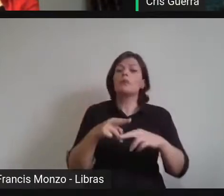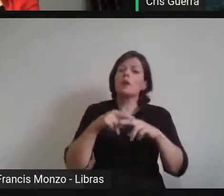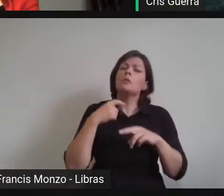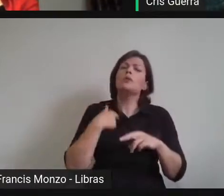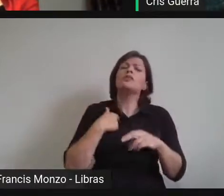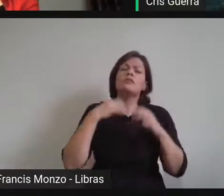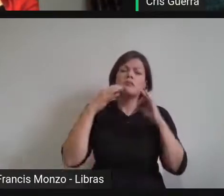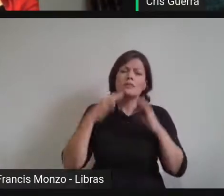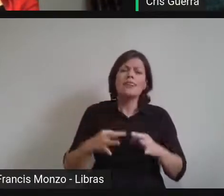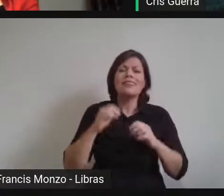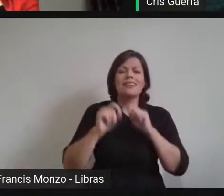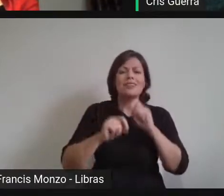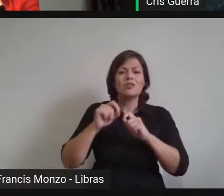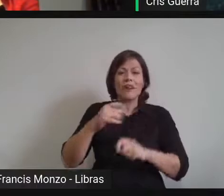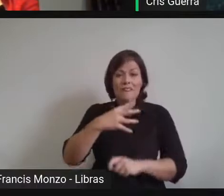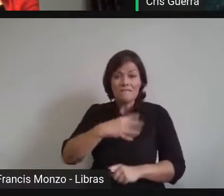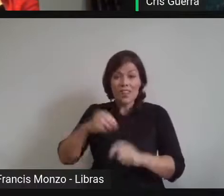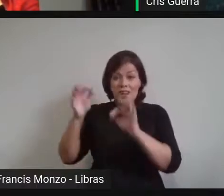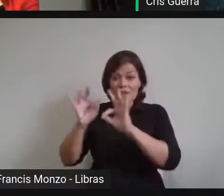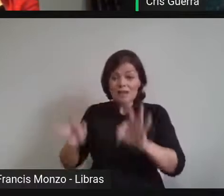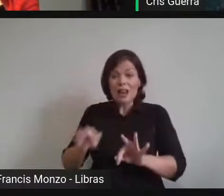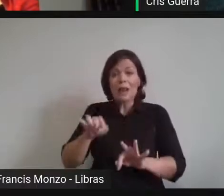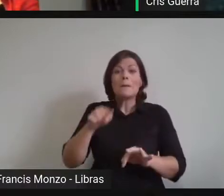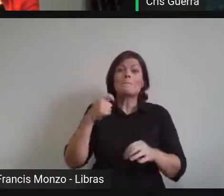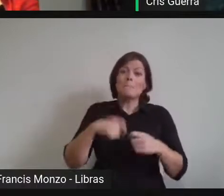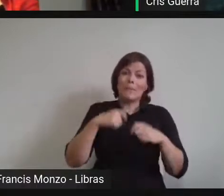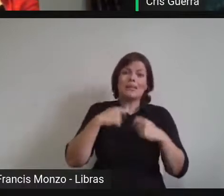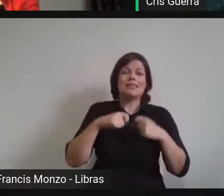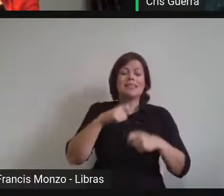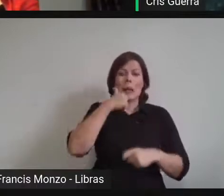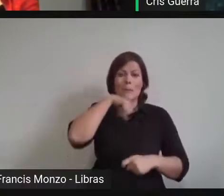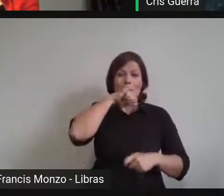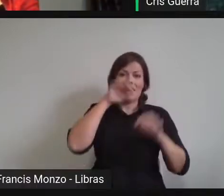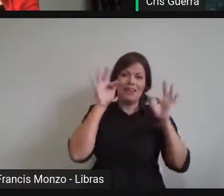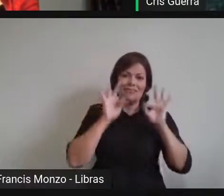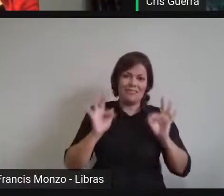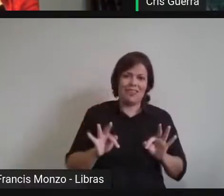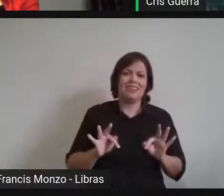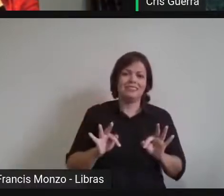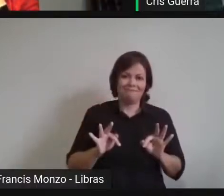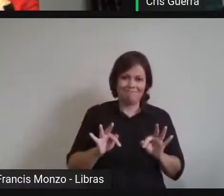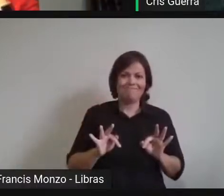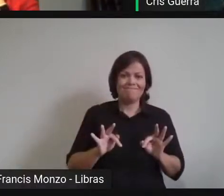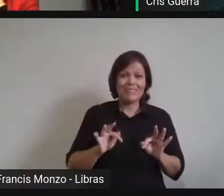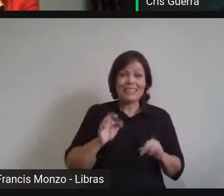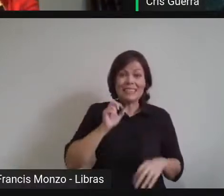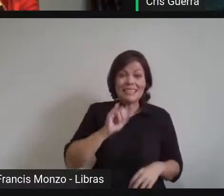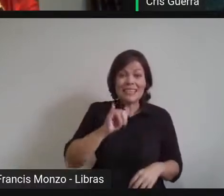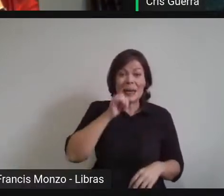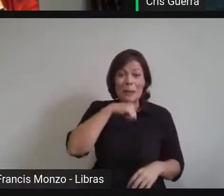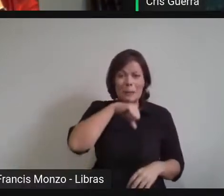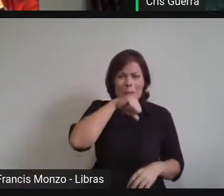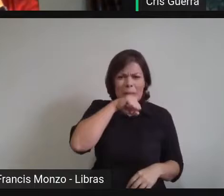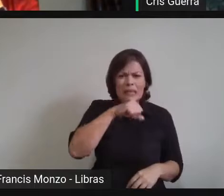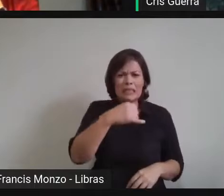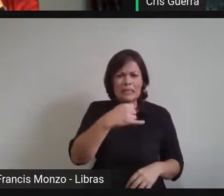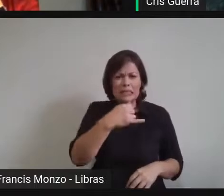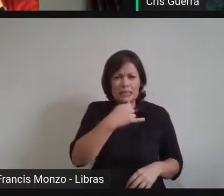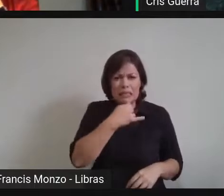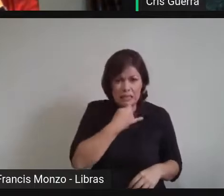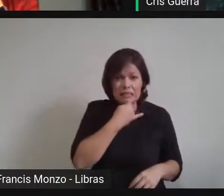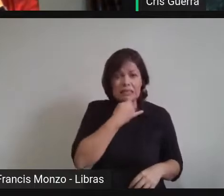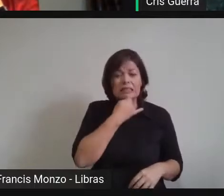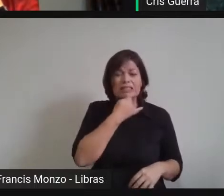Filho feliz precisa de uma mãe. Para um filho ser feliz, ele precisa de uma mãe feliz. Porque uma mãe infeliz